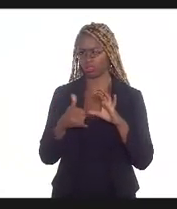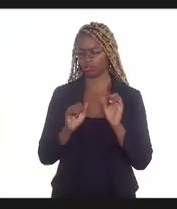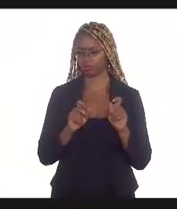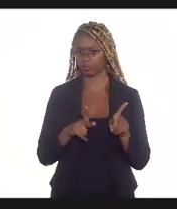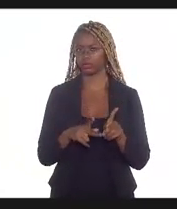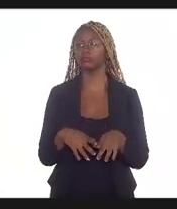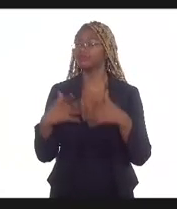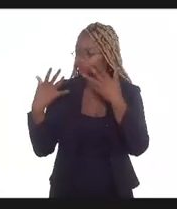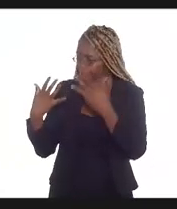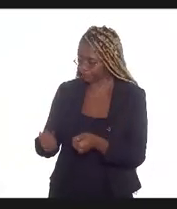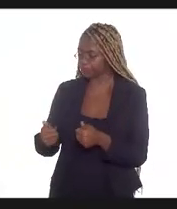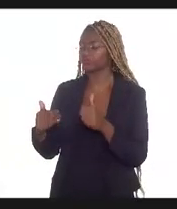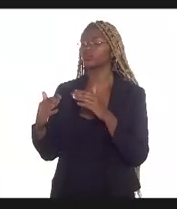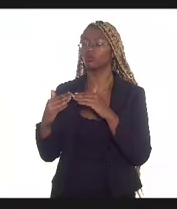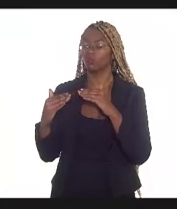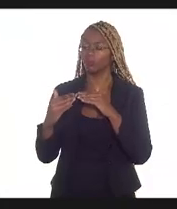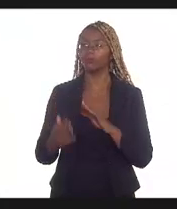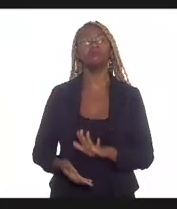Concedido.